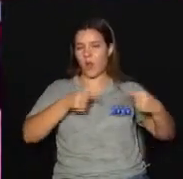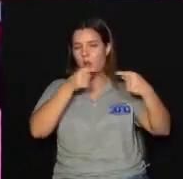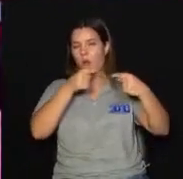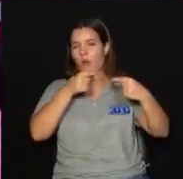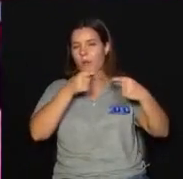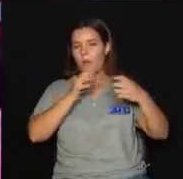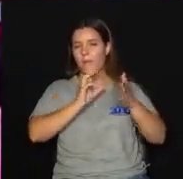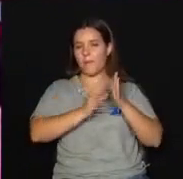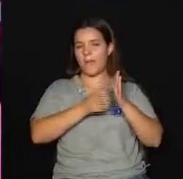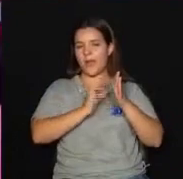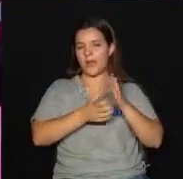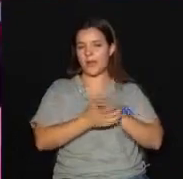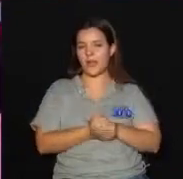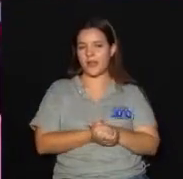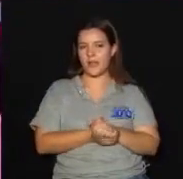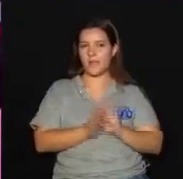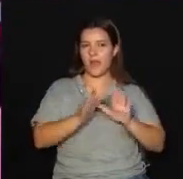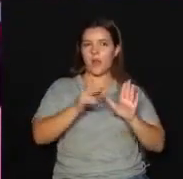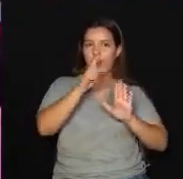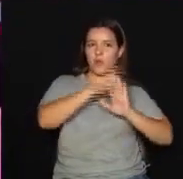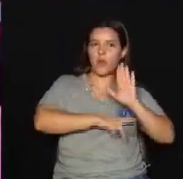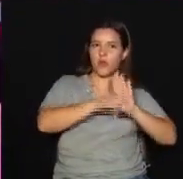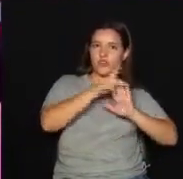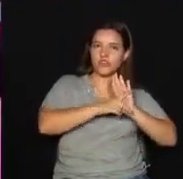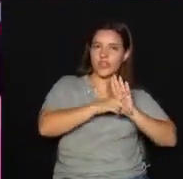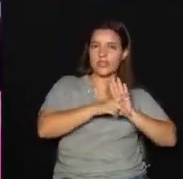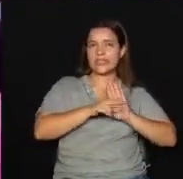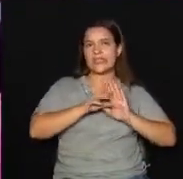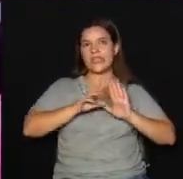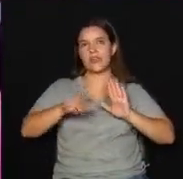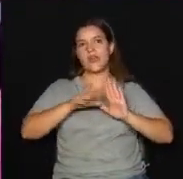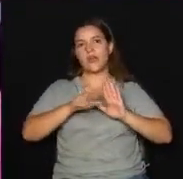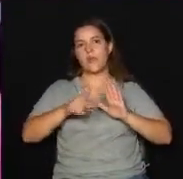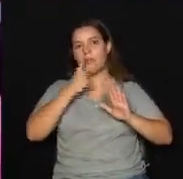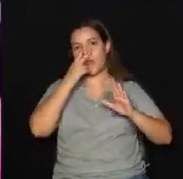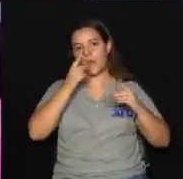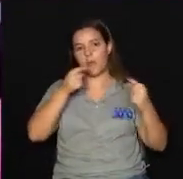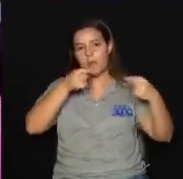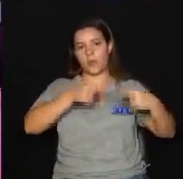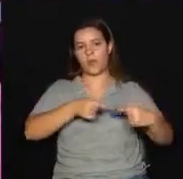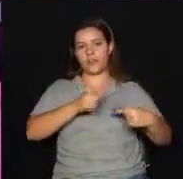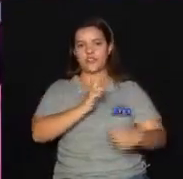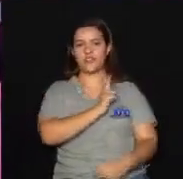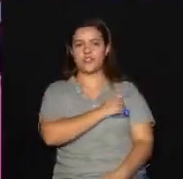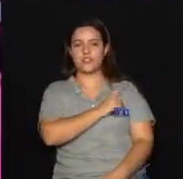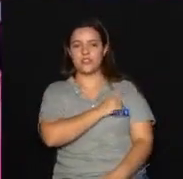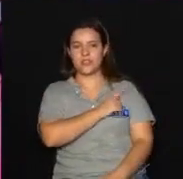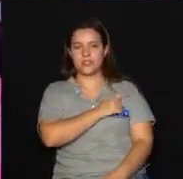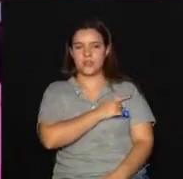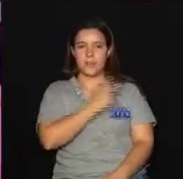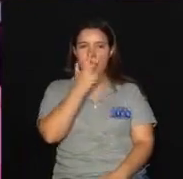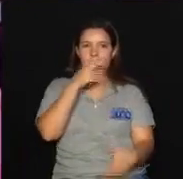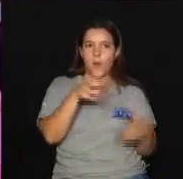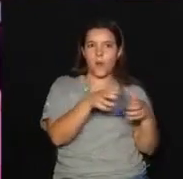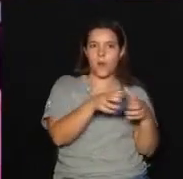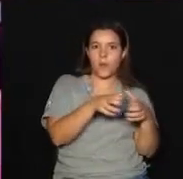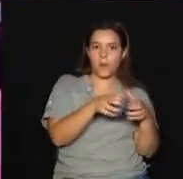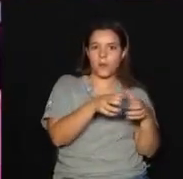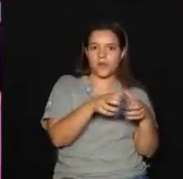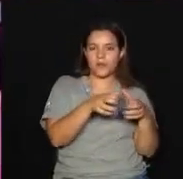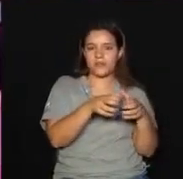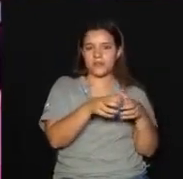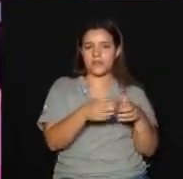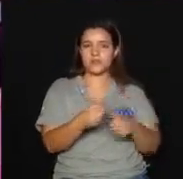partidária, não ao projeto, era uma oposição a esta gestão, a esse grupo que,